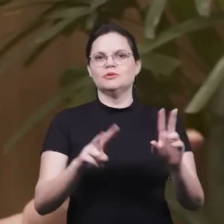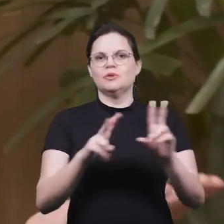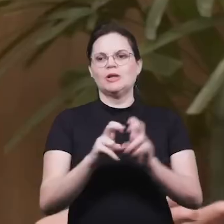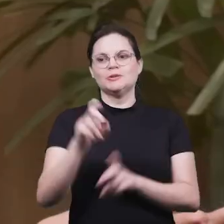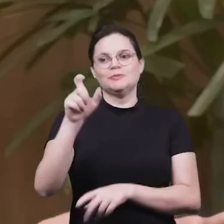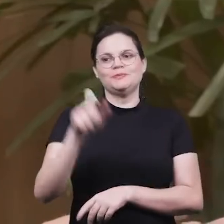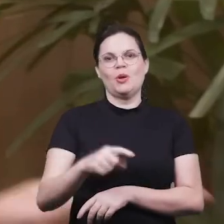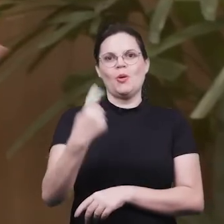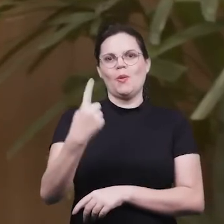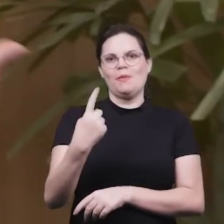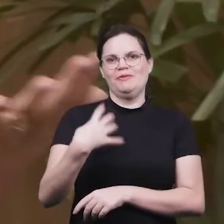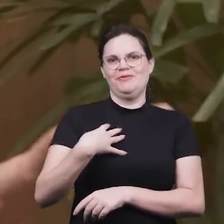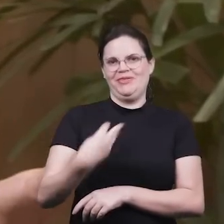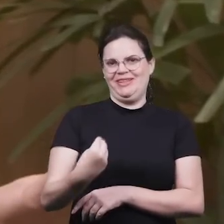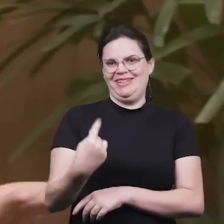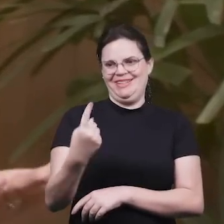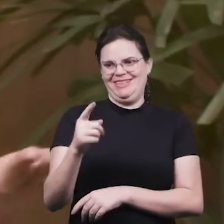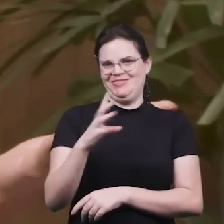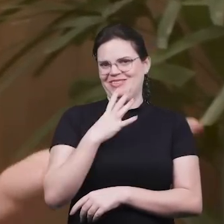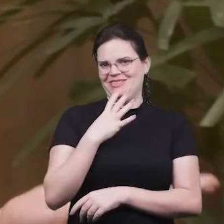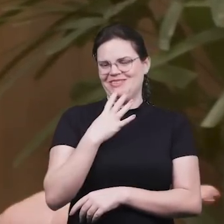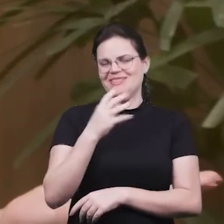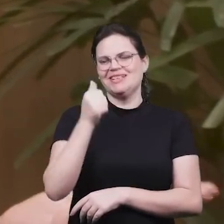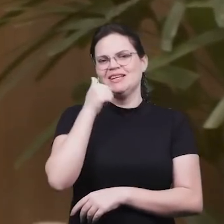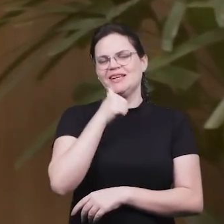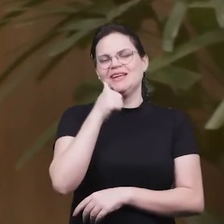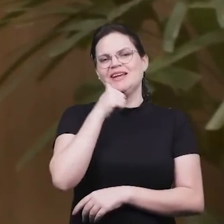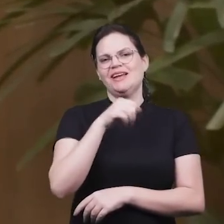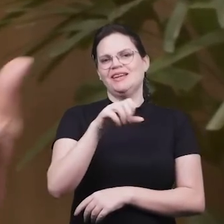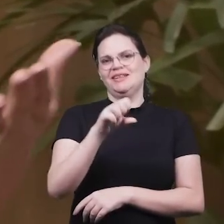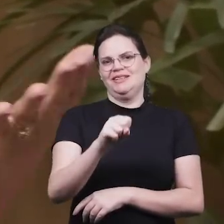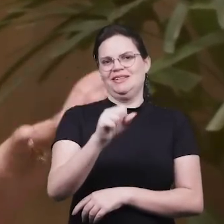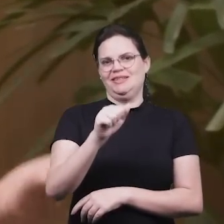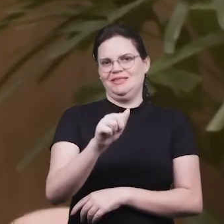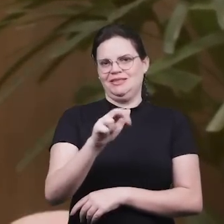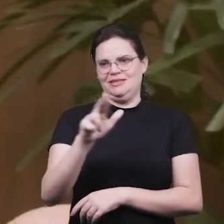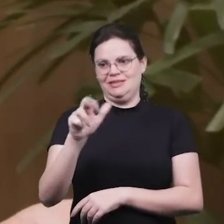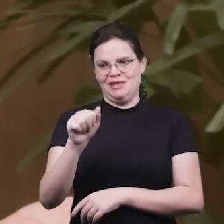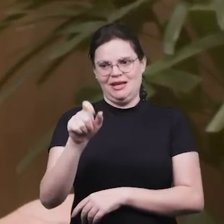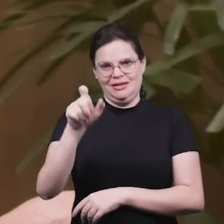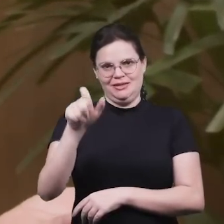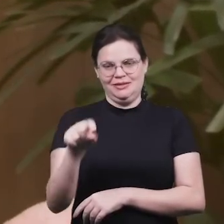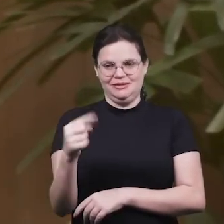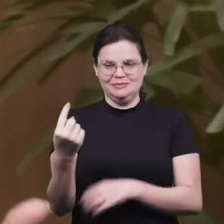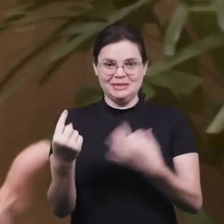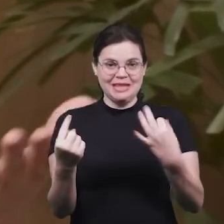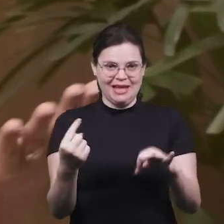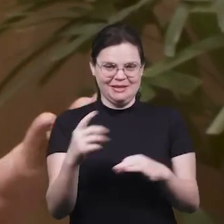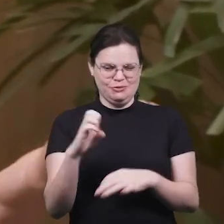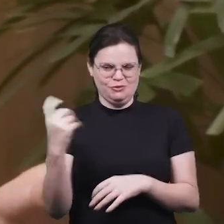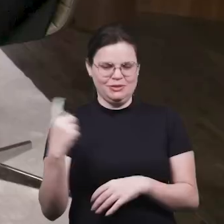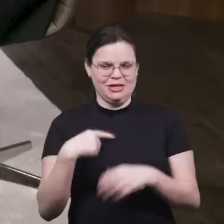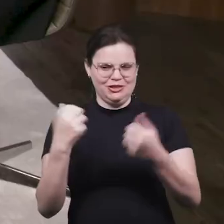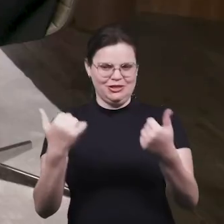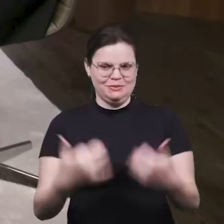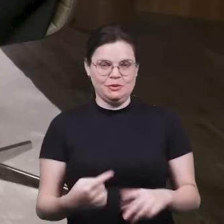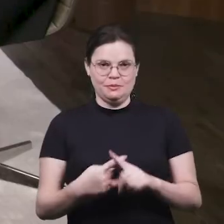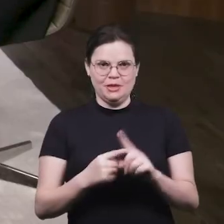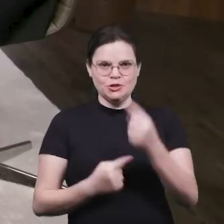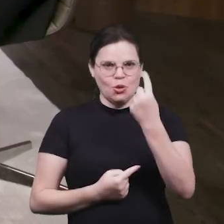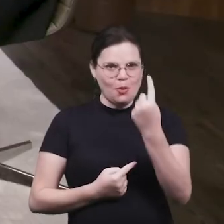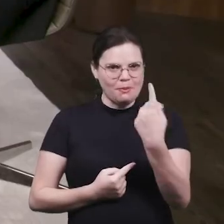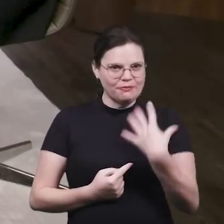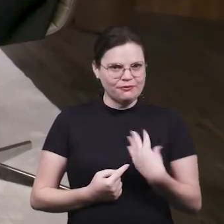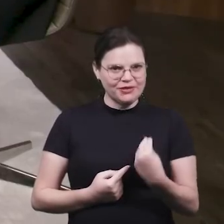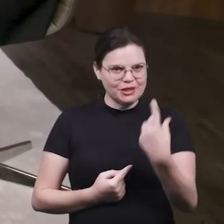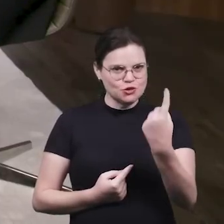para uma filha especial que nós já conhecemos, que é a Sara, mas a família não tem apenas a Sara de filho. Vamos